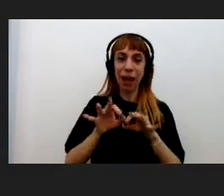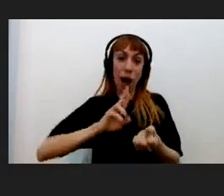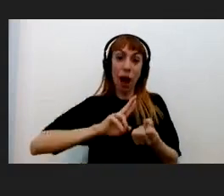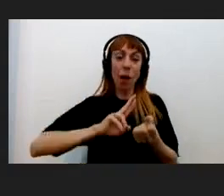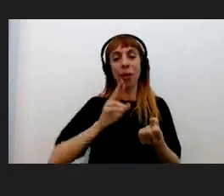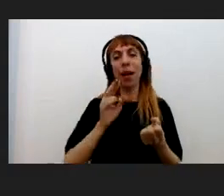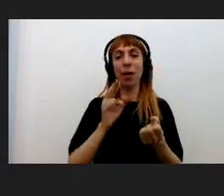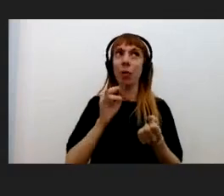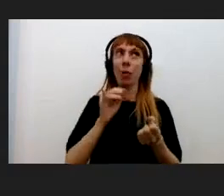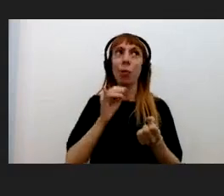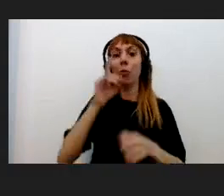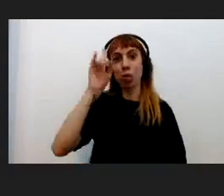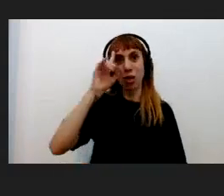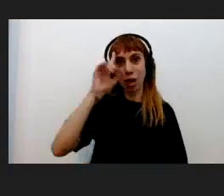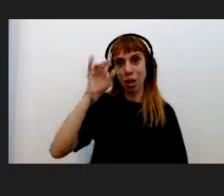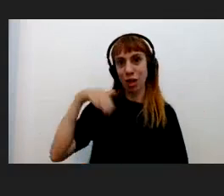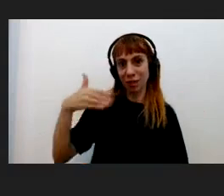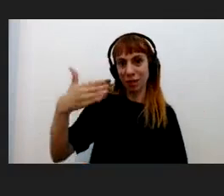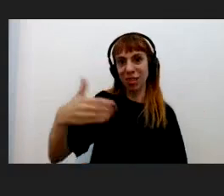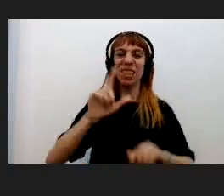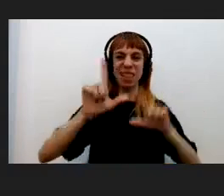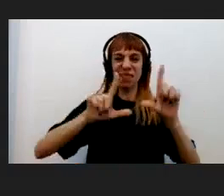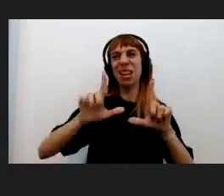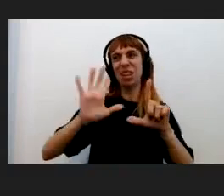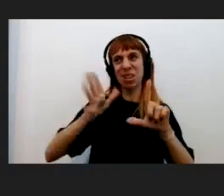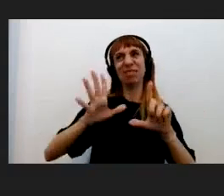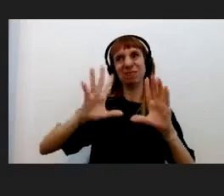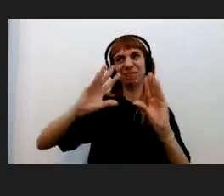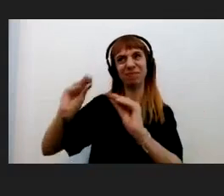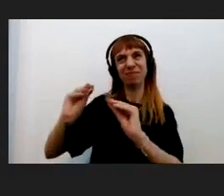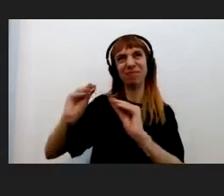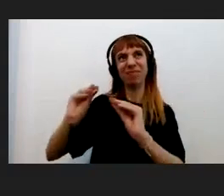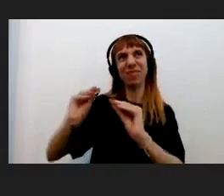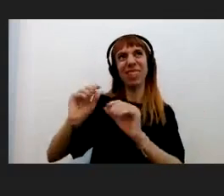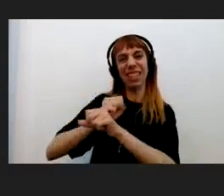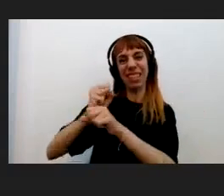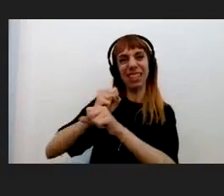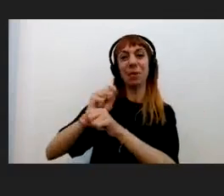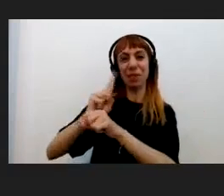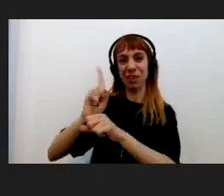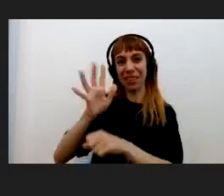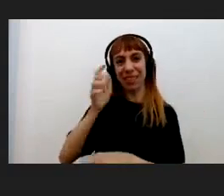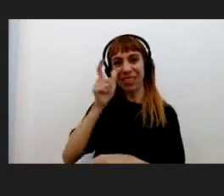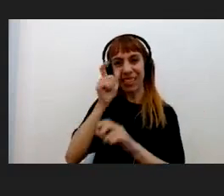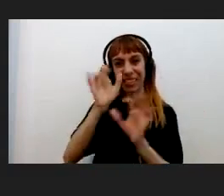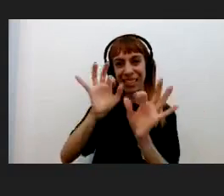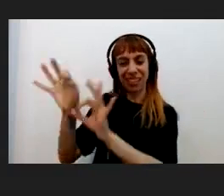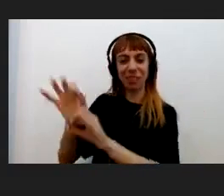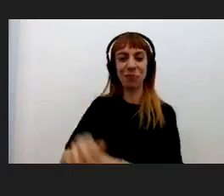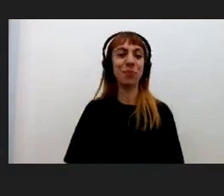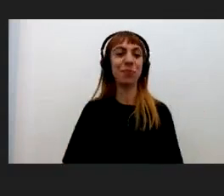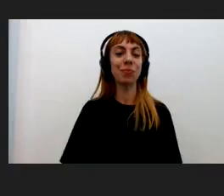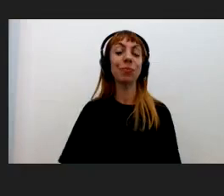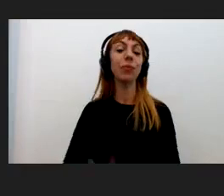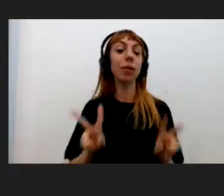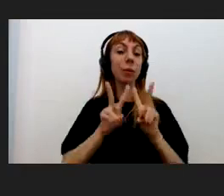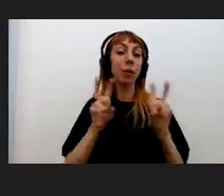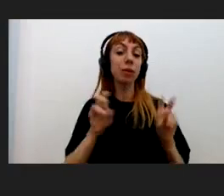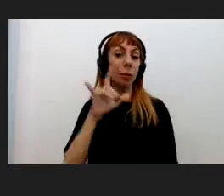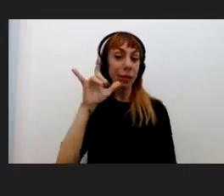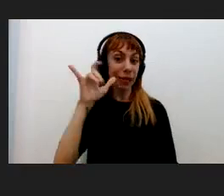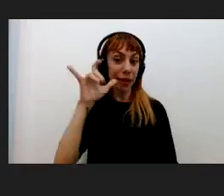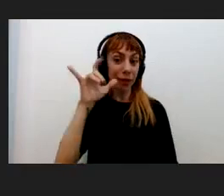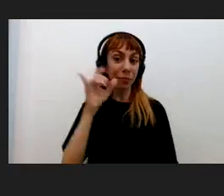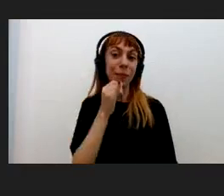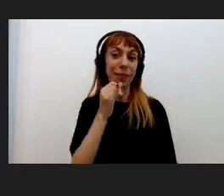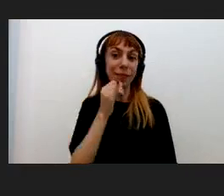exemplo da rede social. Eu abro meu Instagram e eu vejo tanta gente com a vida tão perfeita que, de vez